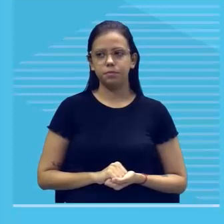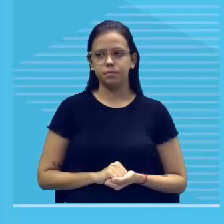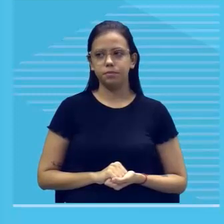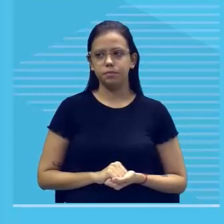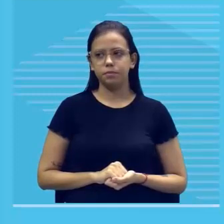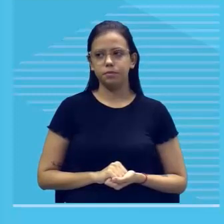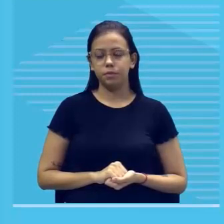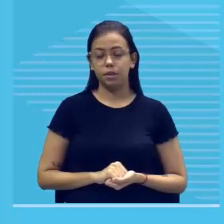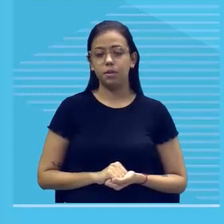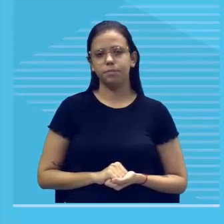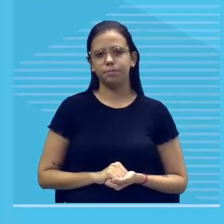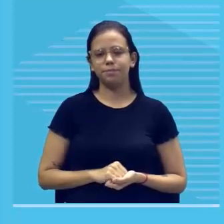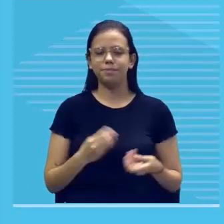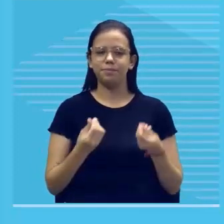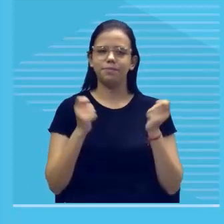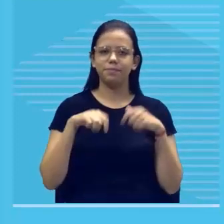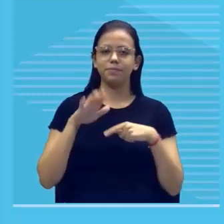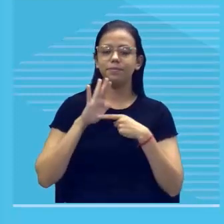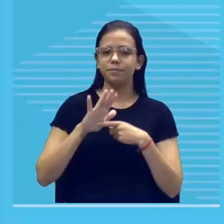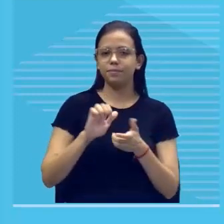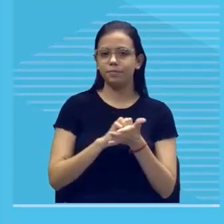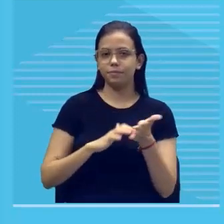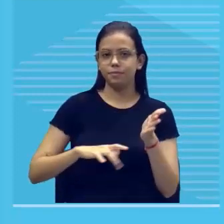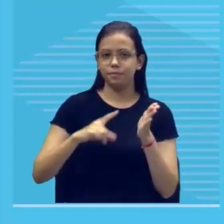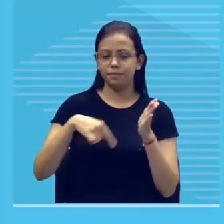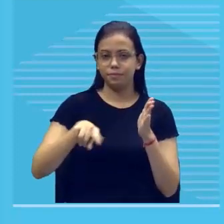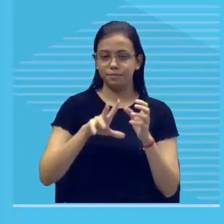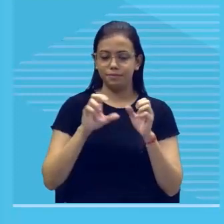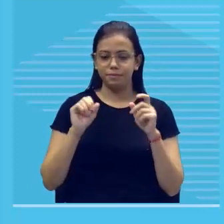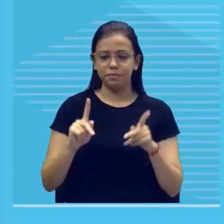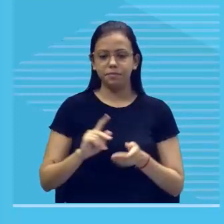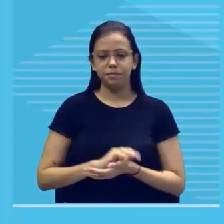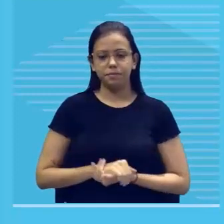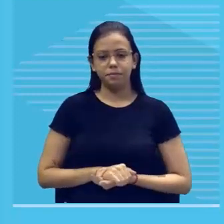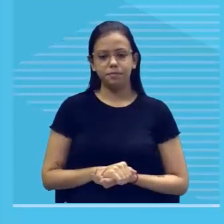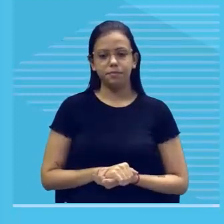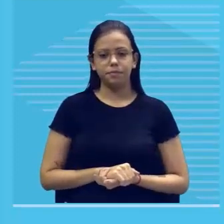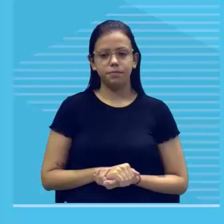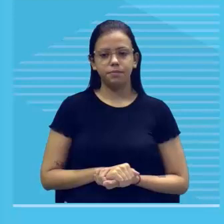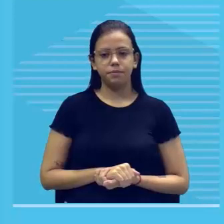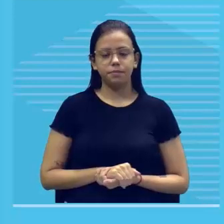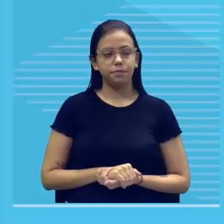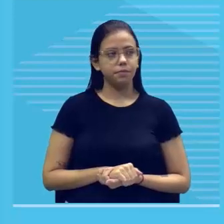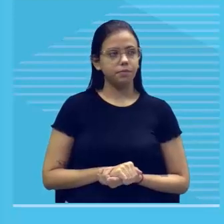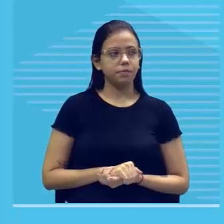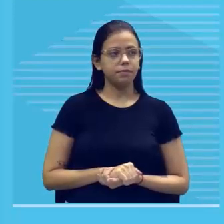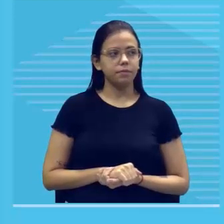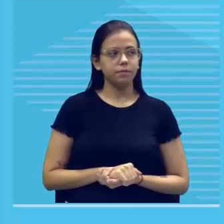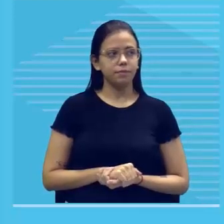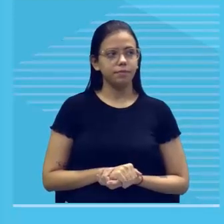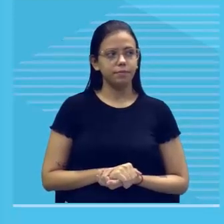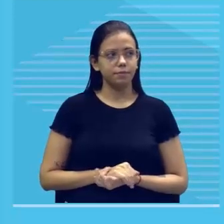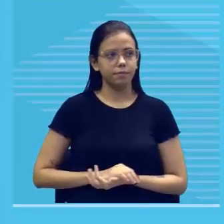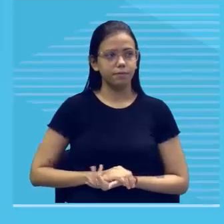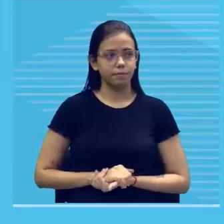e para vocês dá certo hein Oi ó